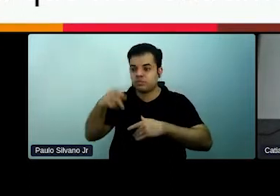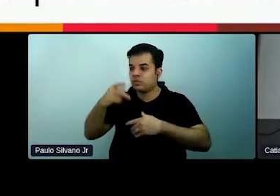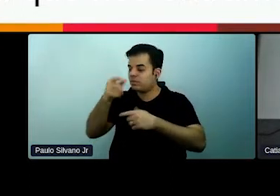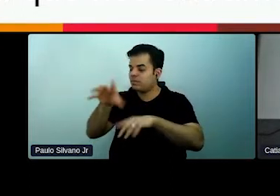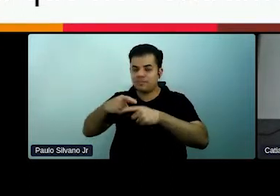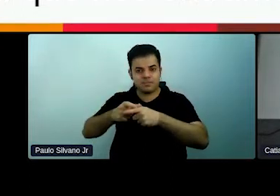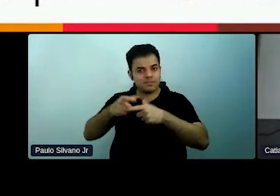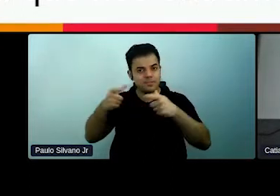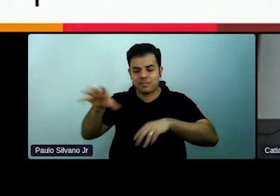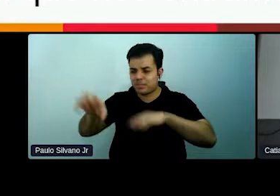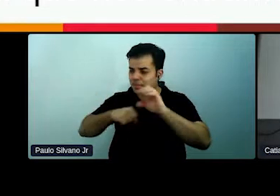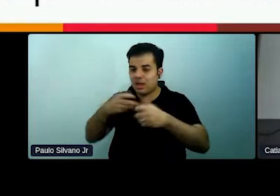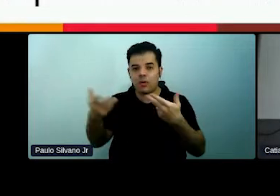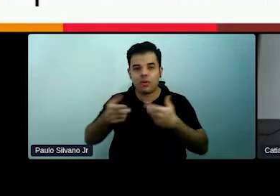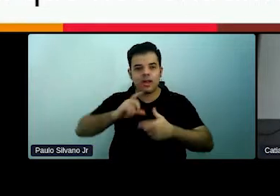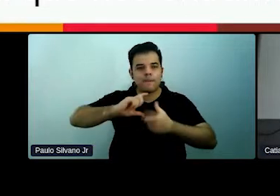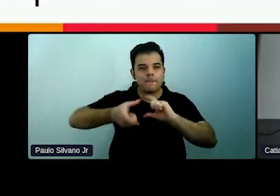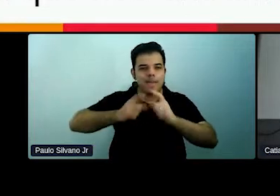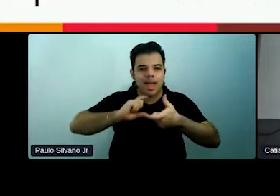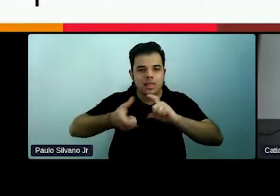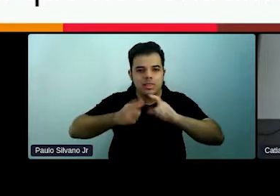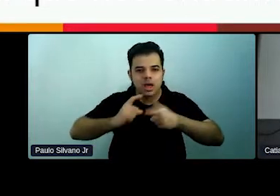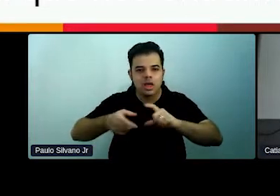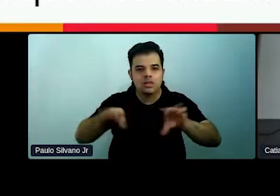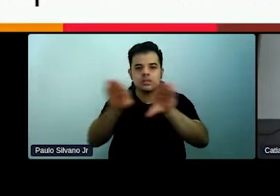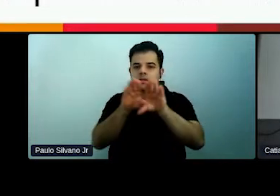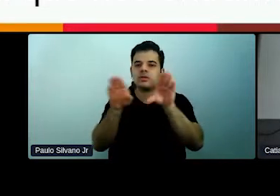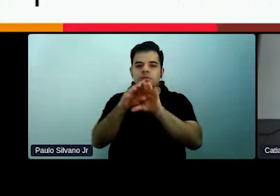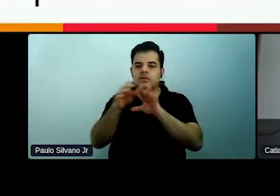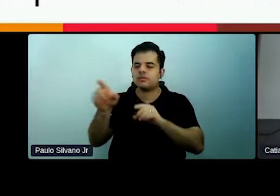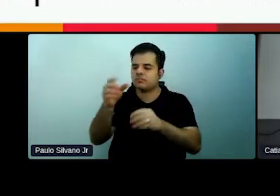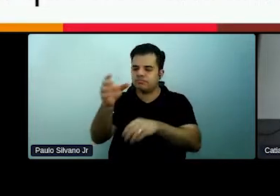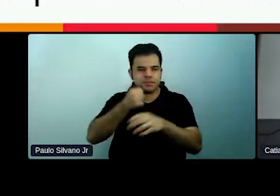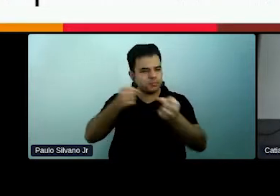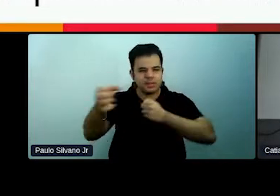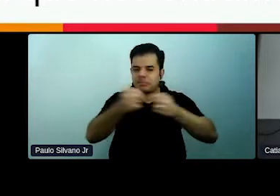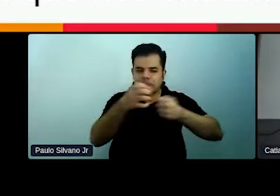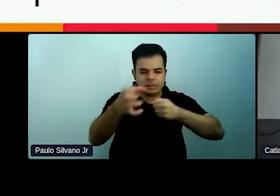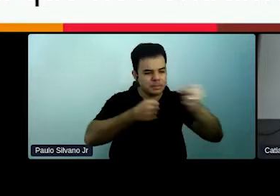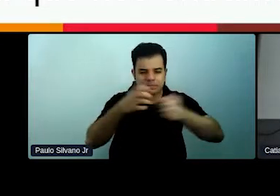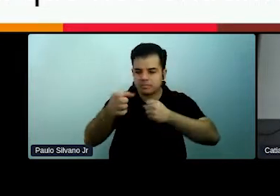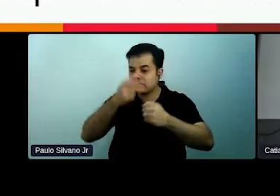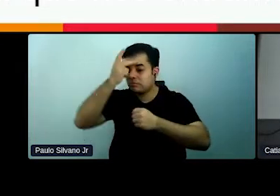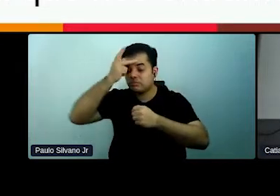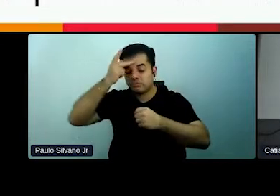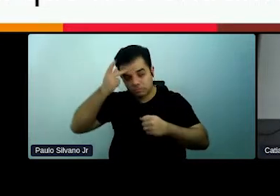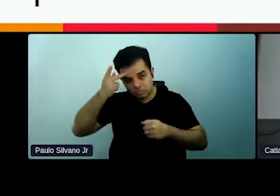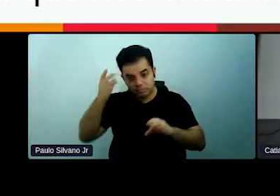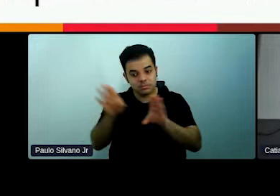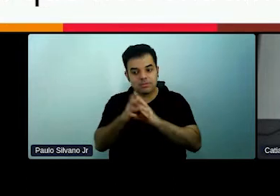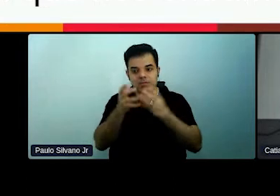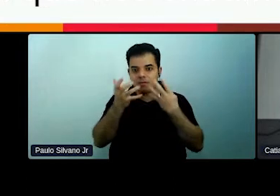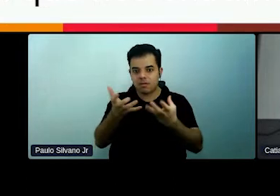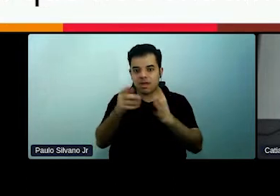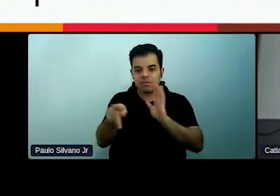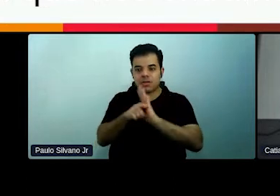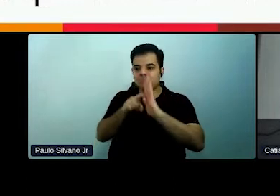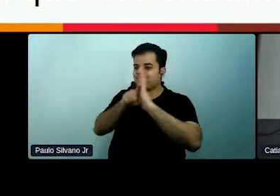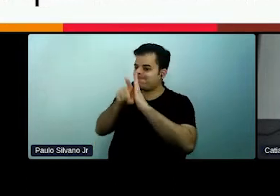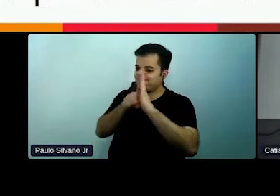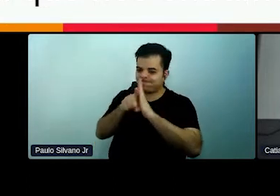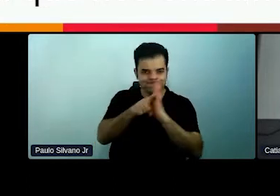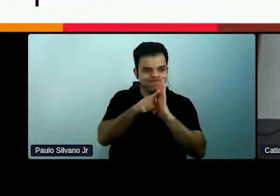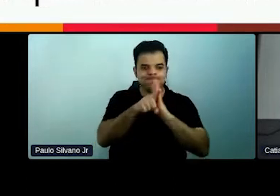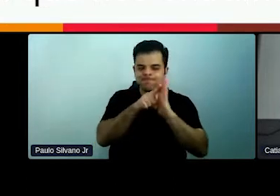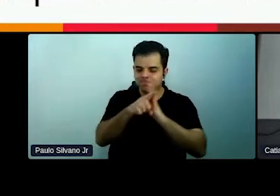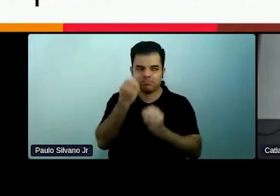Meta também está contratando muitos pesquisadores, porque eles querem otimizar essa entrega. E é